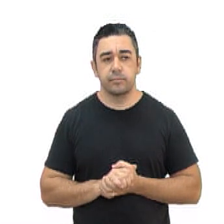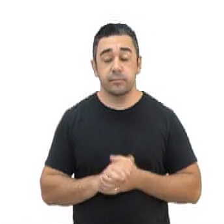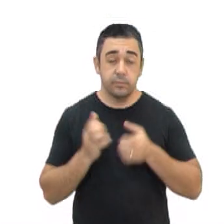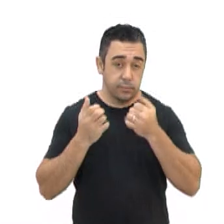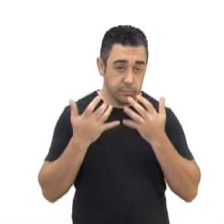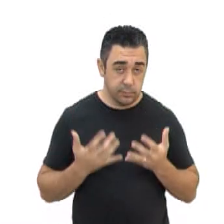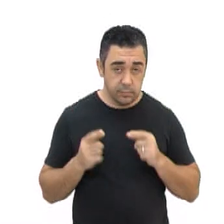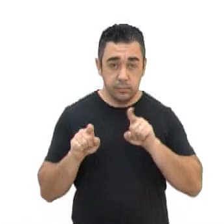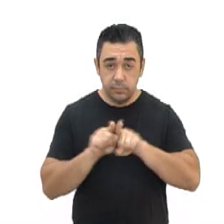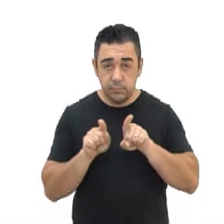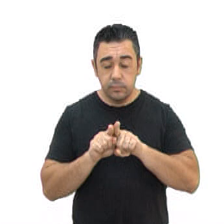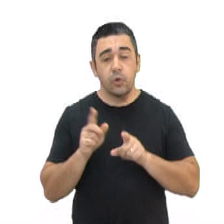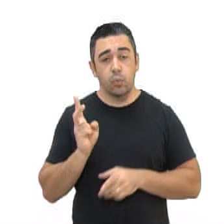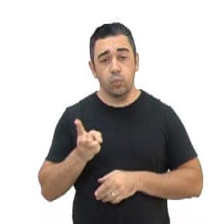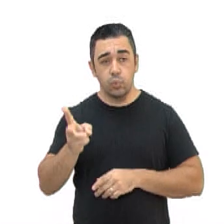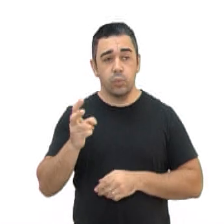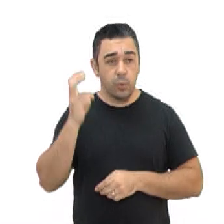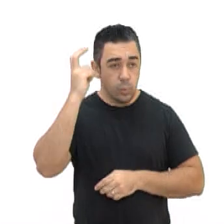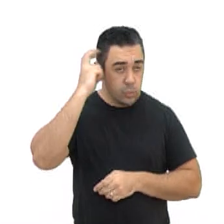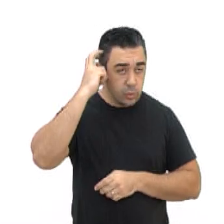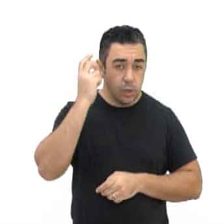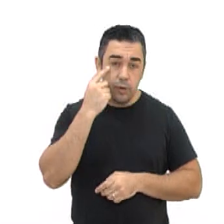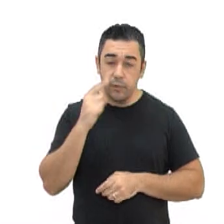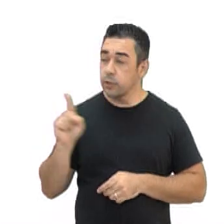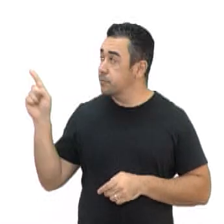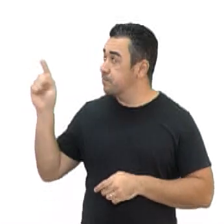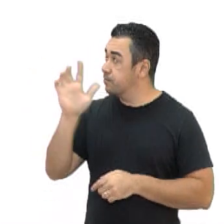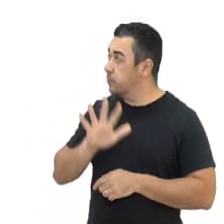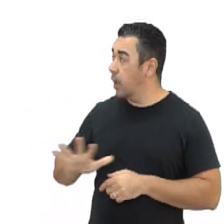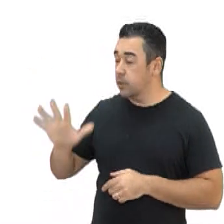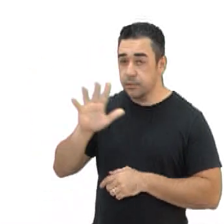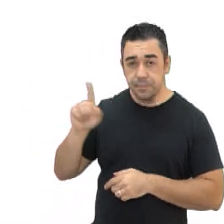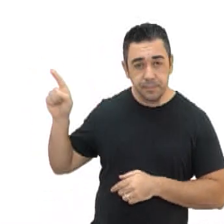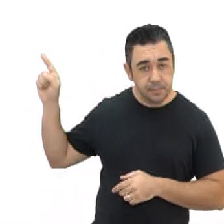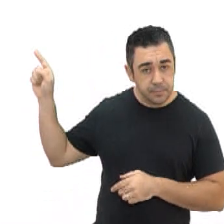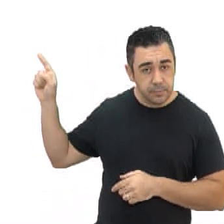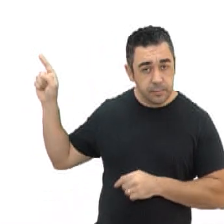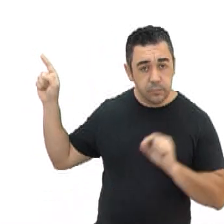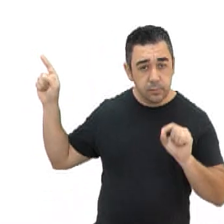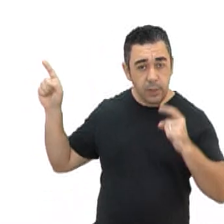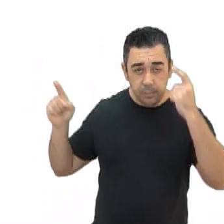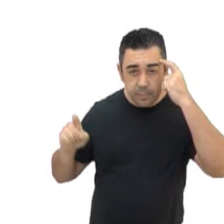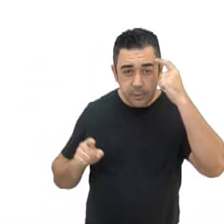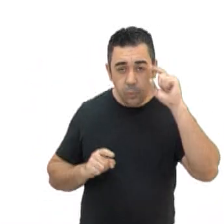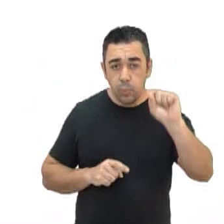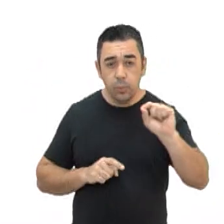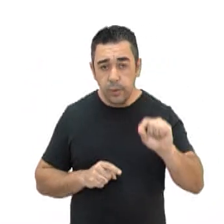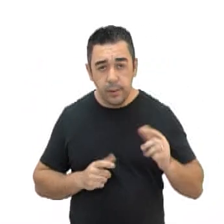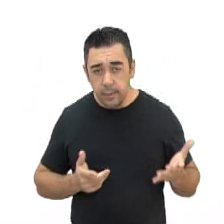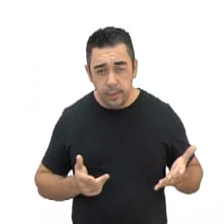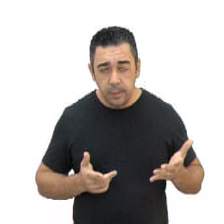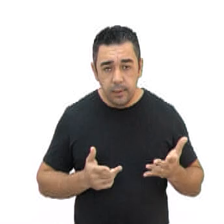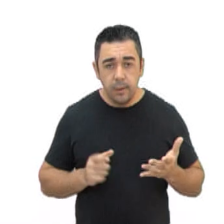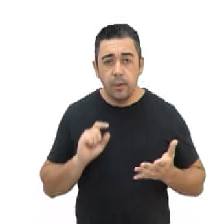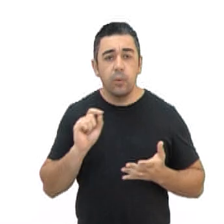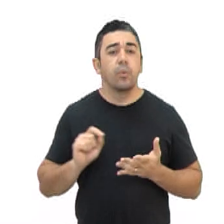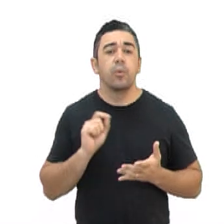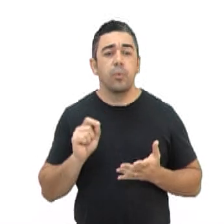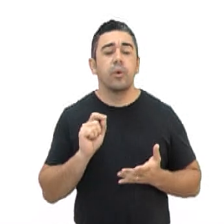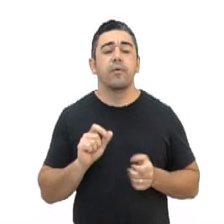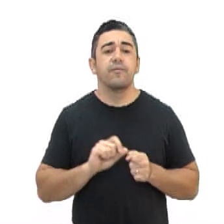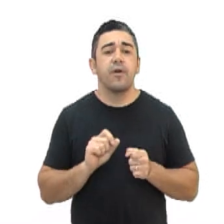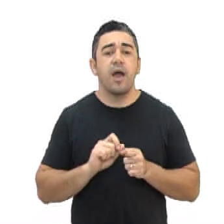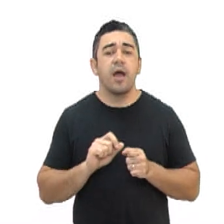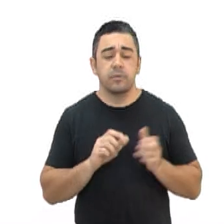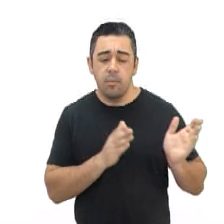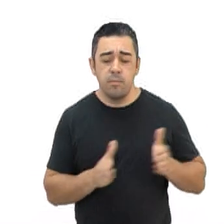Falando ainda da indústria cultural, observem essa imagem. Ela nos faz pensar sobre essa